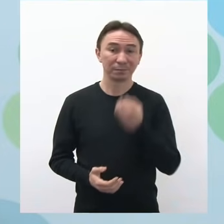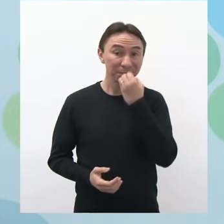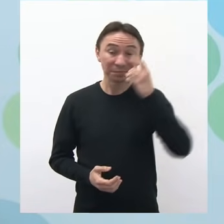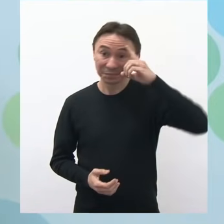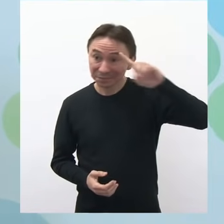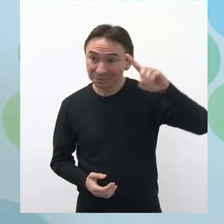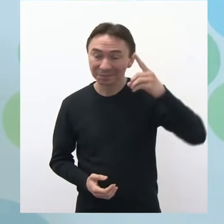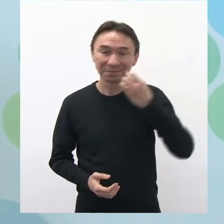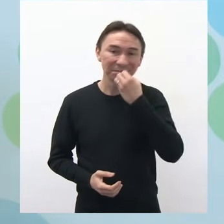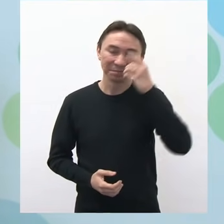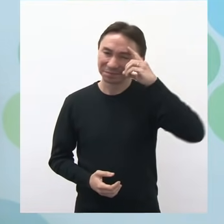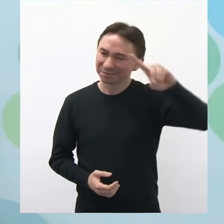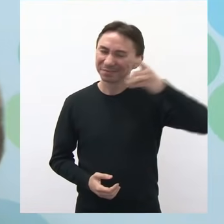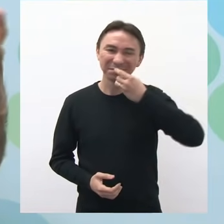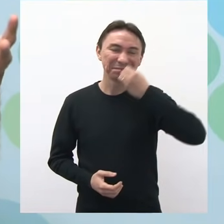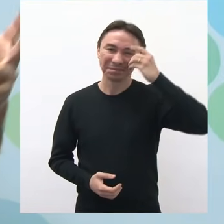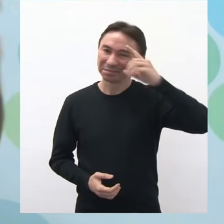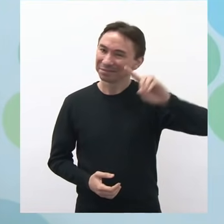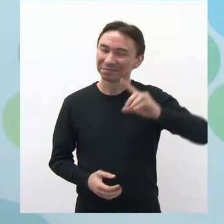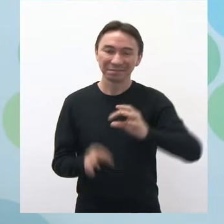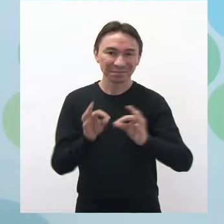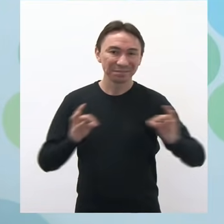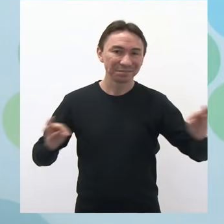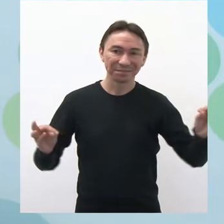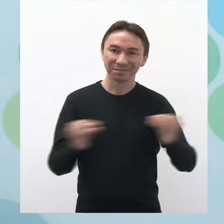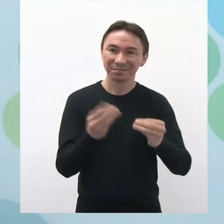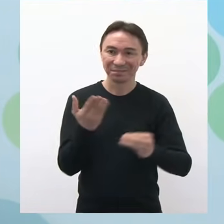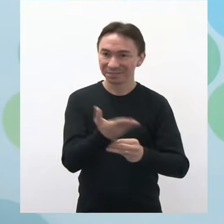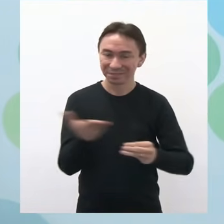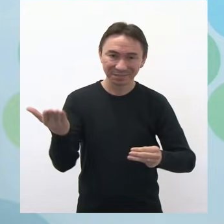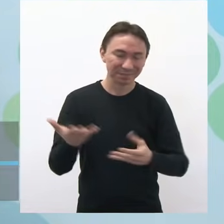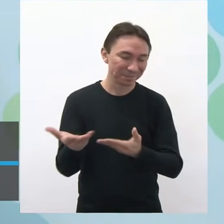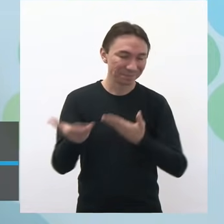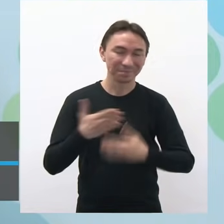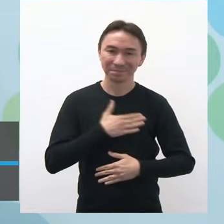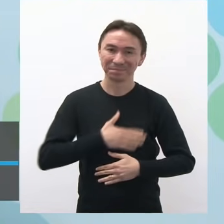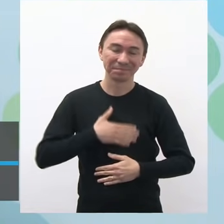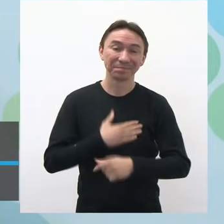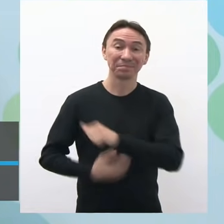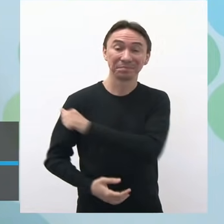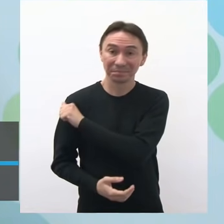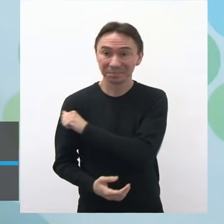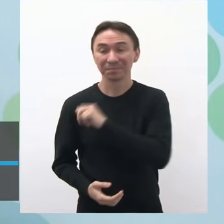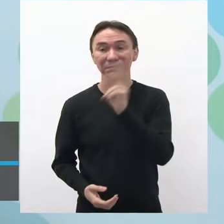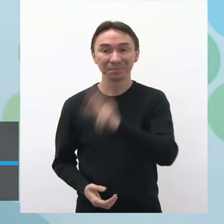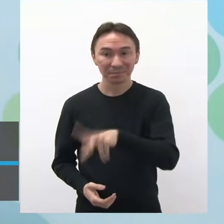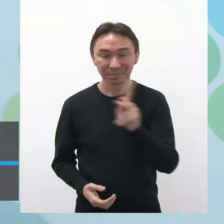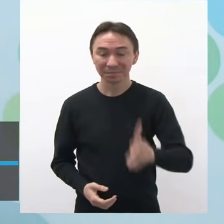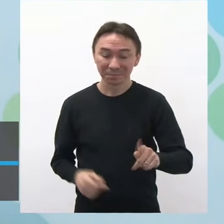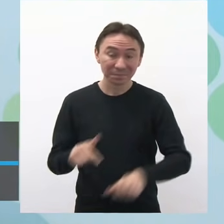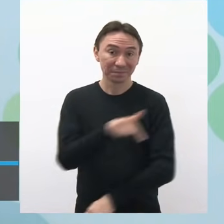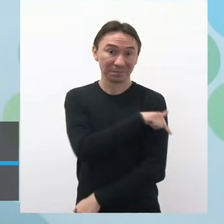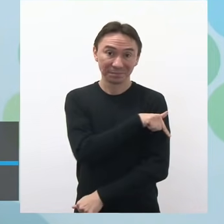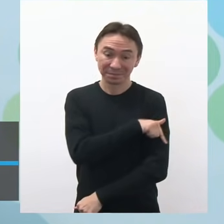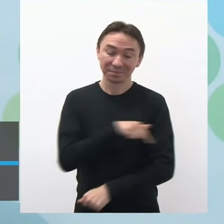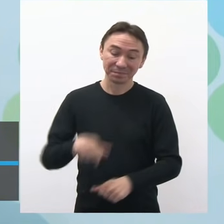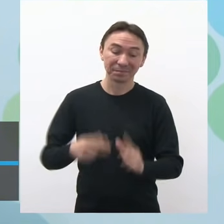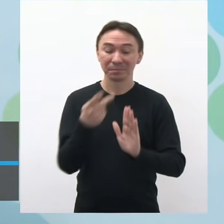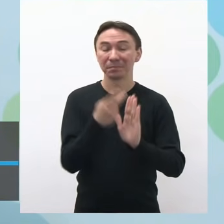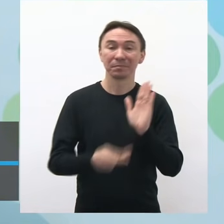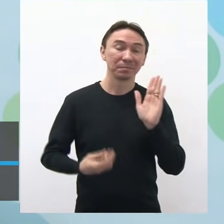Bom dia, bom dia, pessoal. Sejam bem-vindos, meus queridos alunos, professores do sétimo ano, para mais essa aula de Projeto de